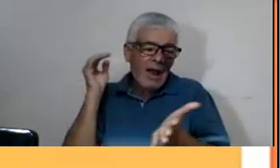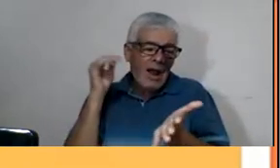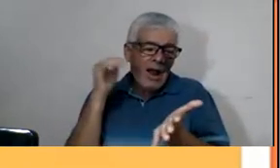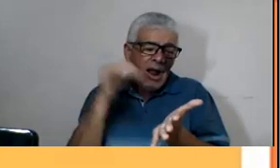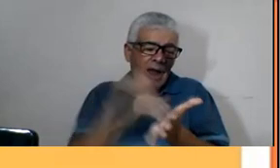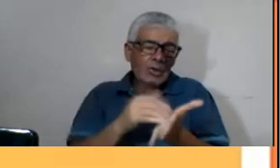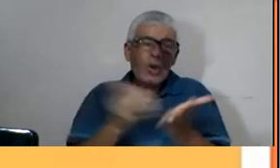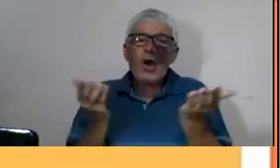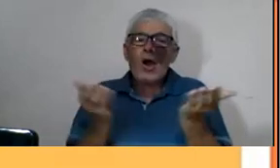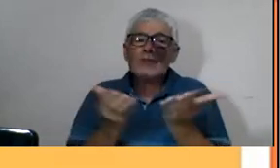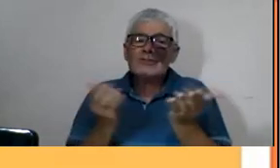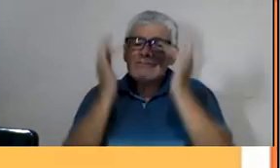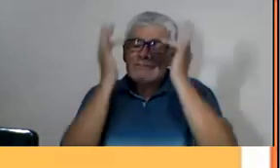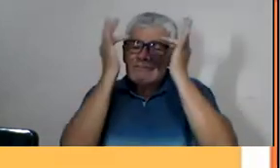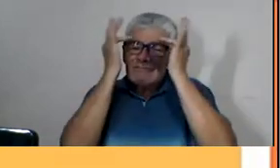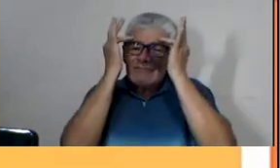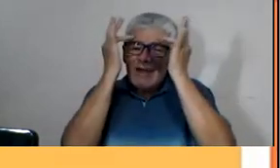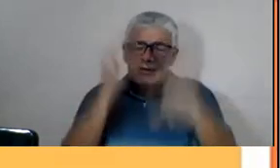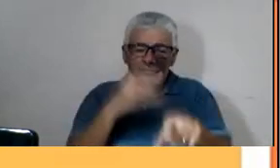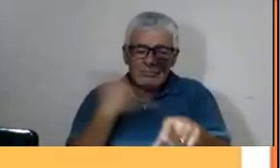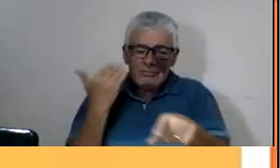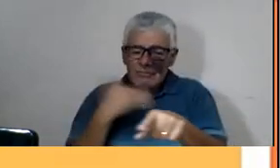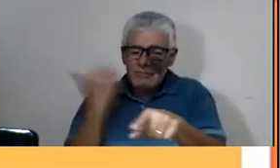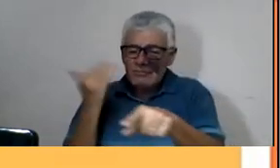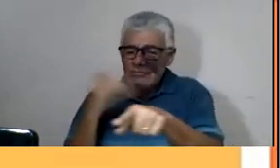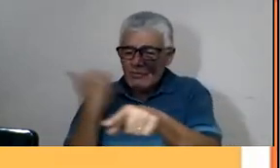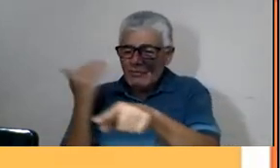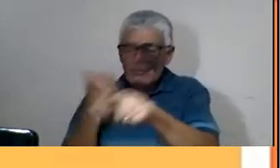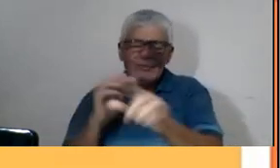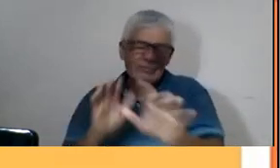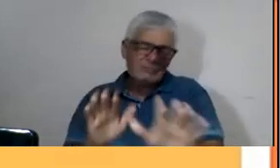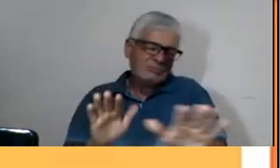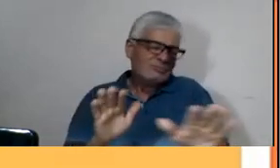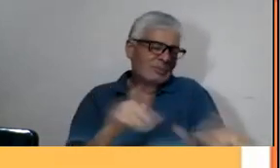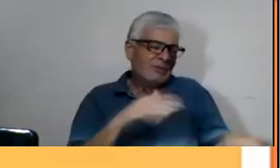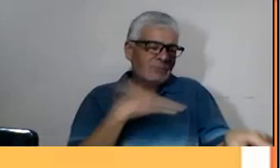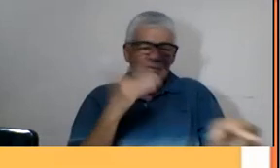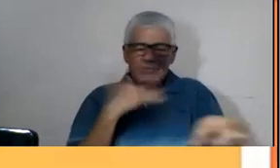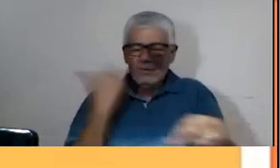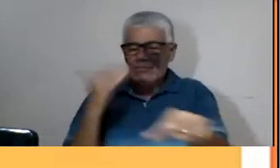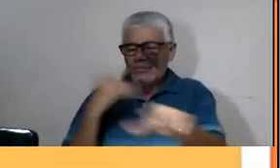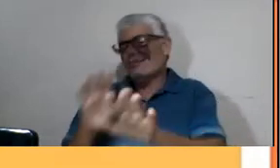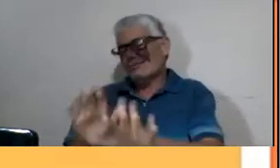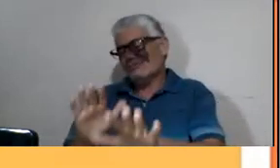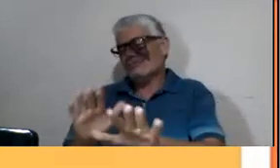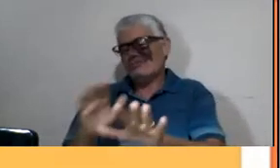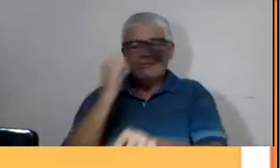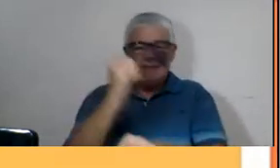Zacarias. Quem quiser comprovar também isso aí, está em Esdras 5, versículo